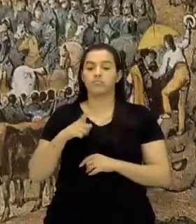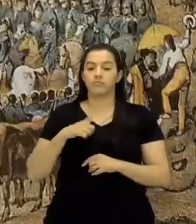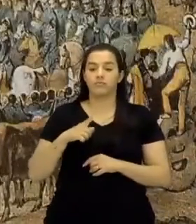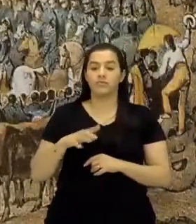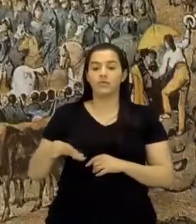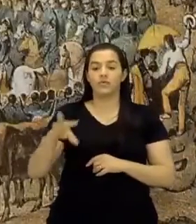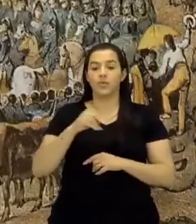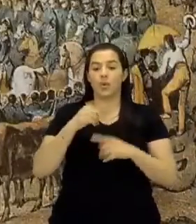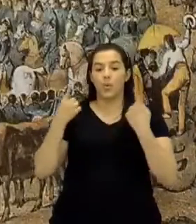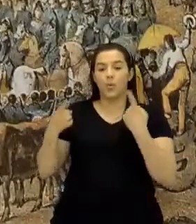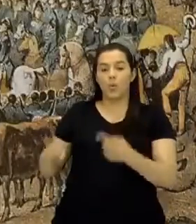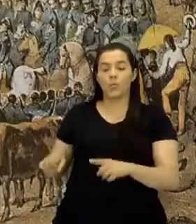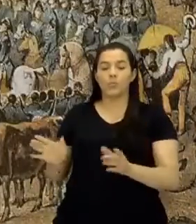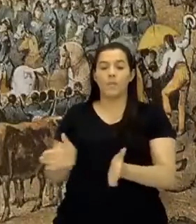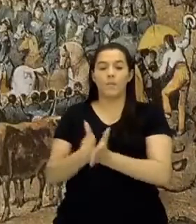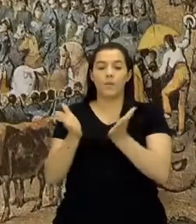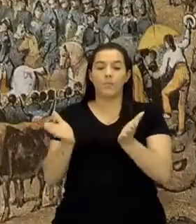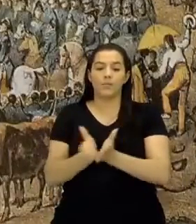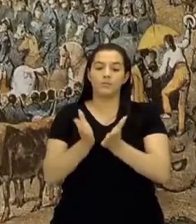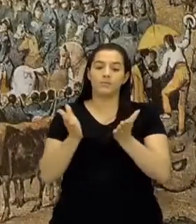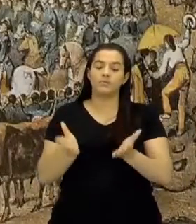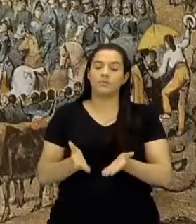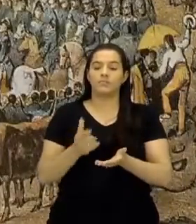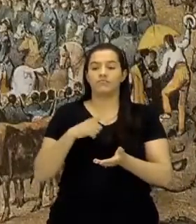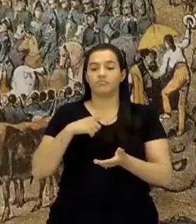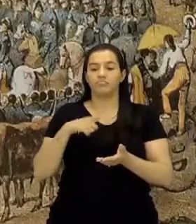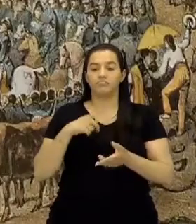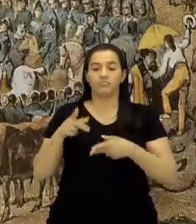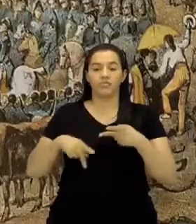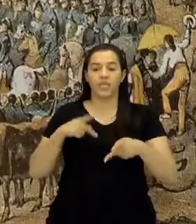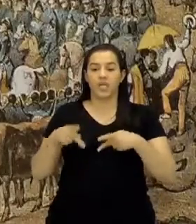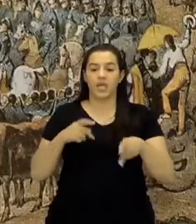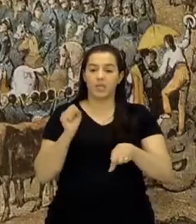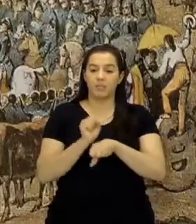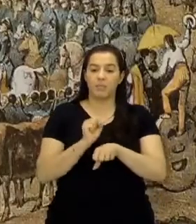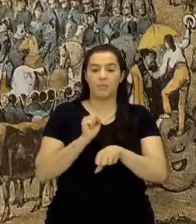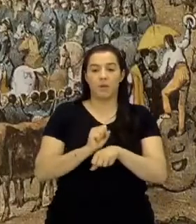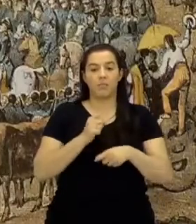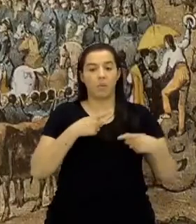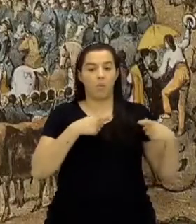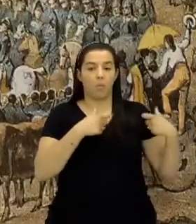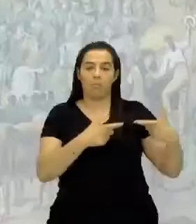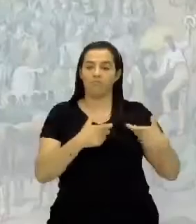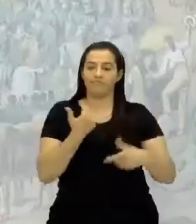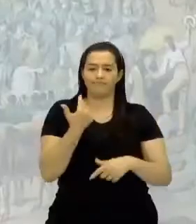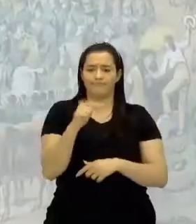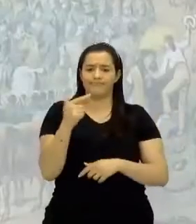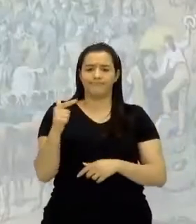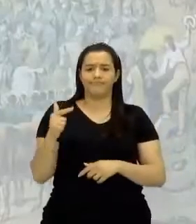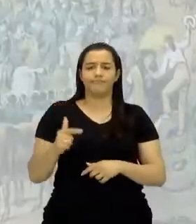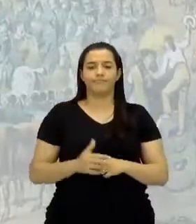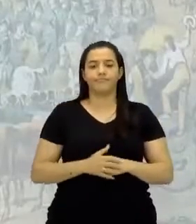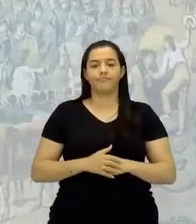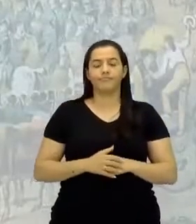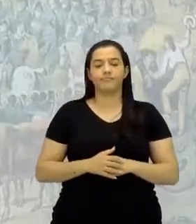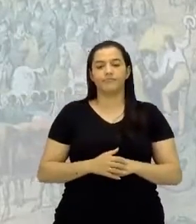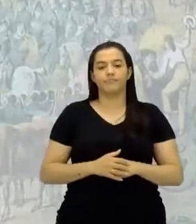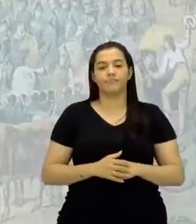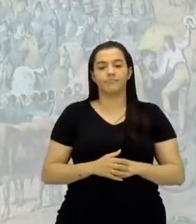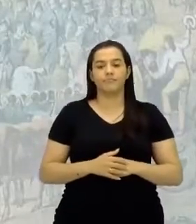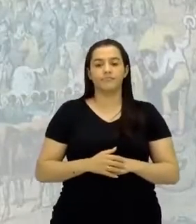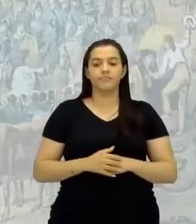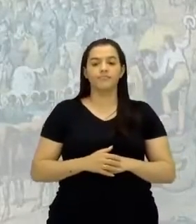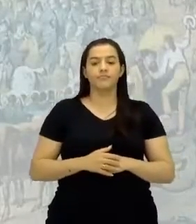armada contra uma população pobre, né? Uma população que não está preparada para lutar contra eles, né? E